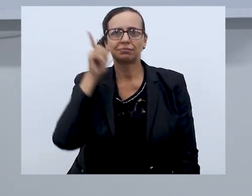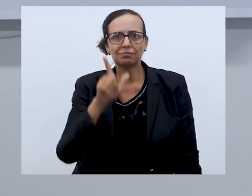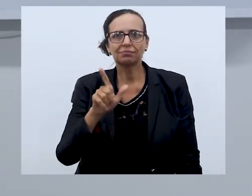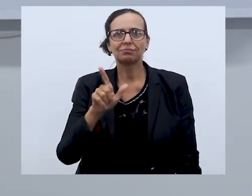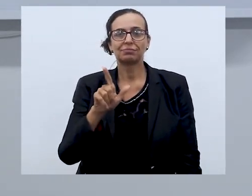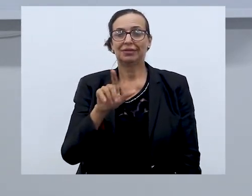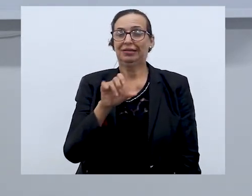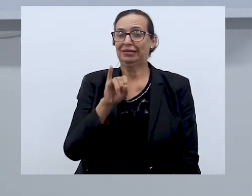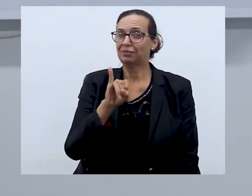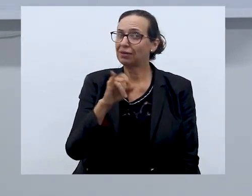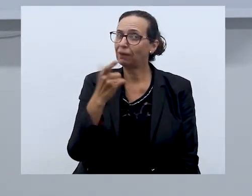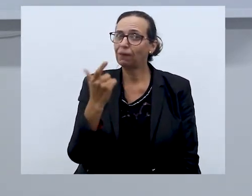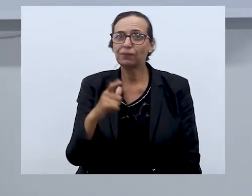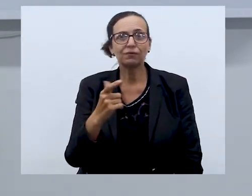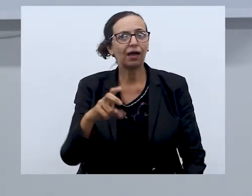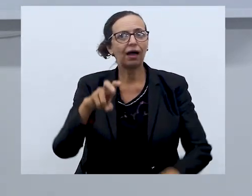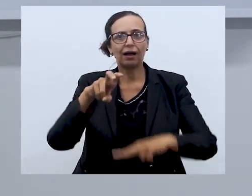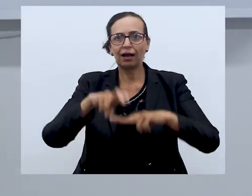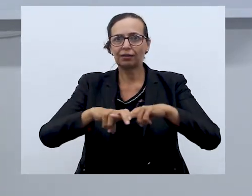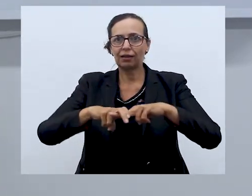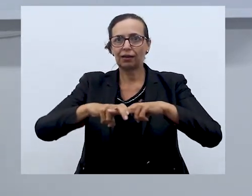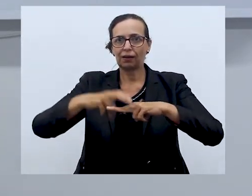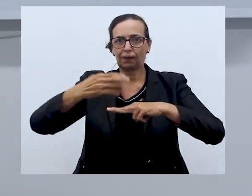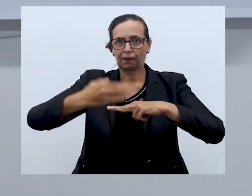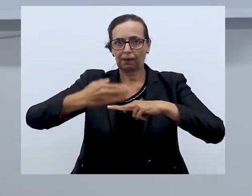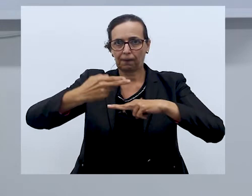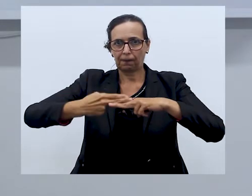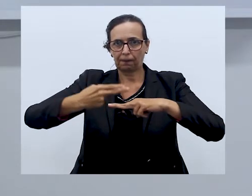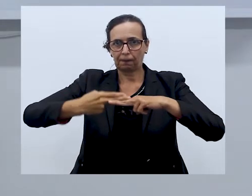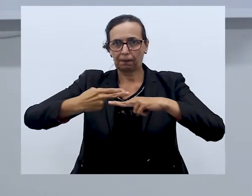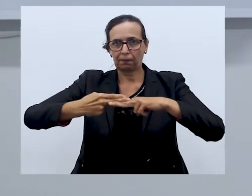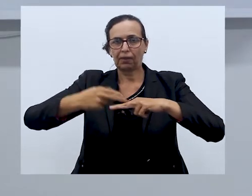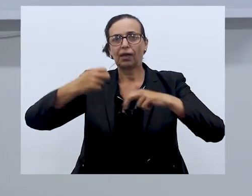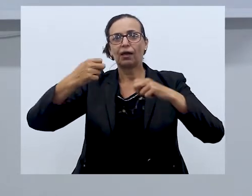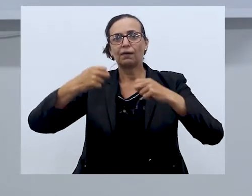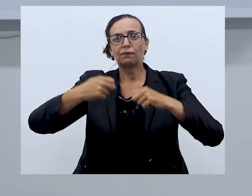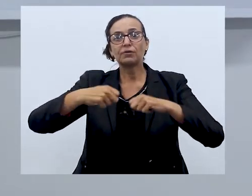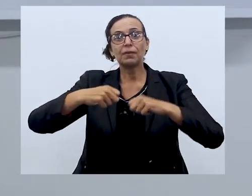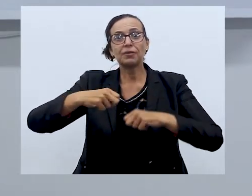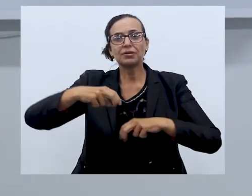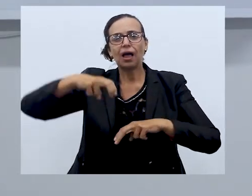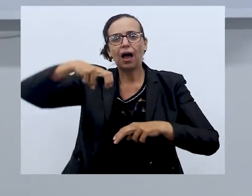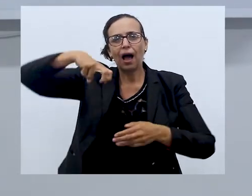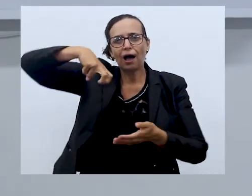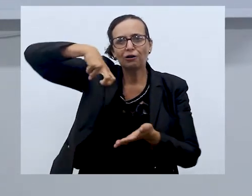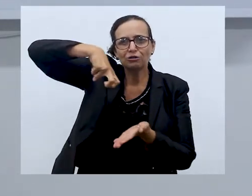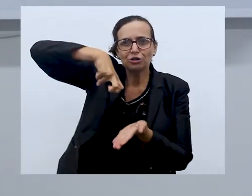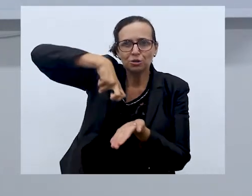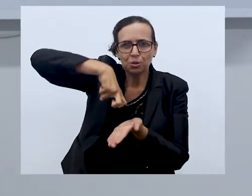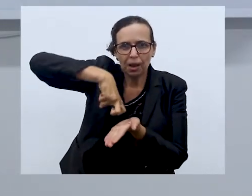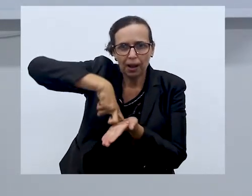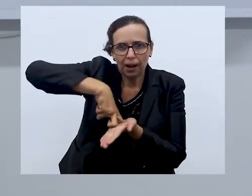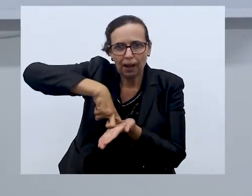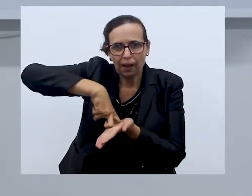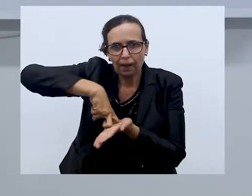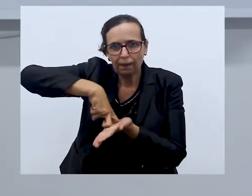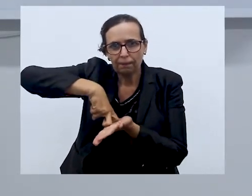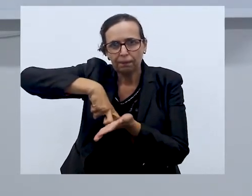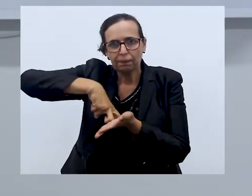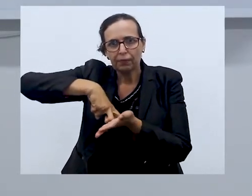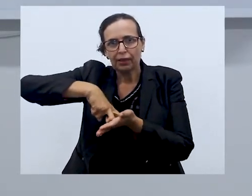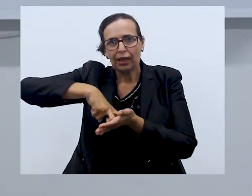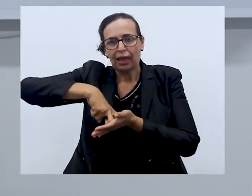seja expelido do pulmão. Caso você não encontre uma superfície dessa forma, ajoelhe-se no